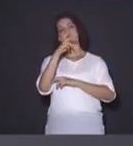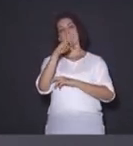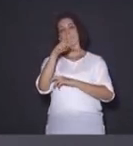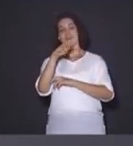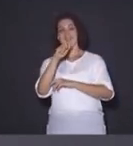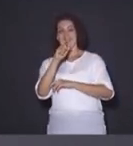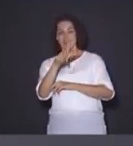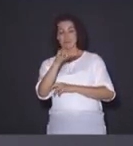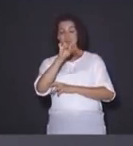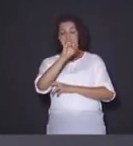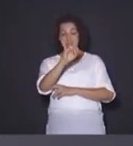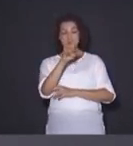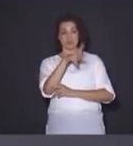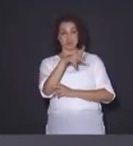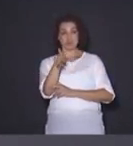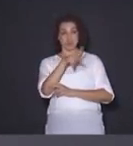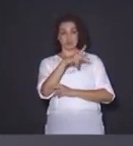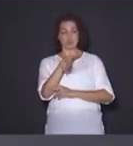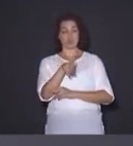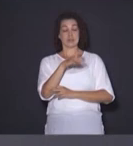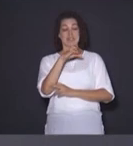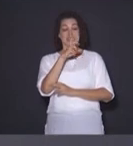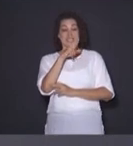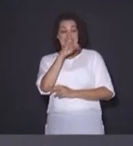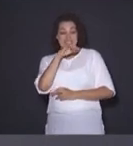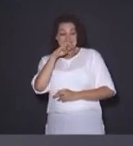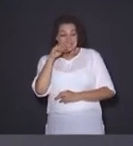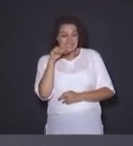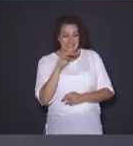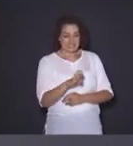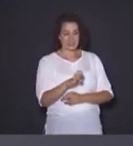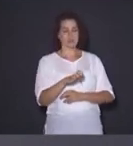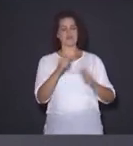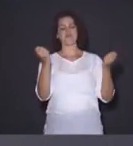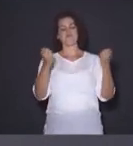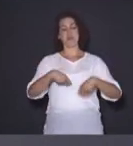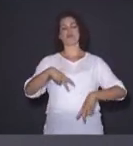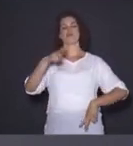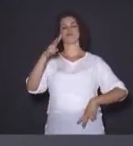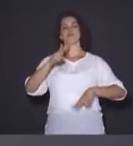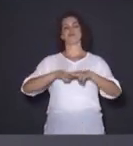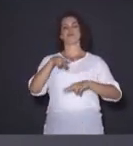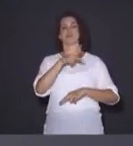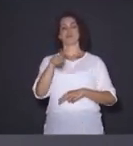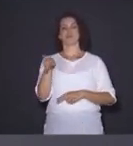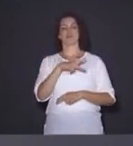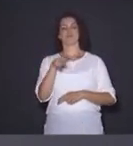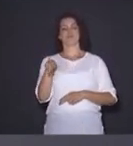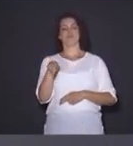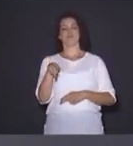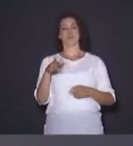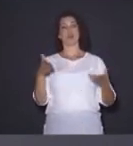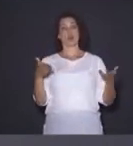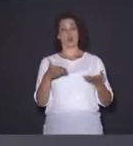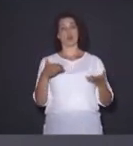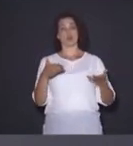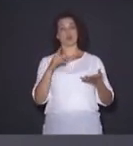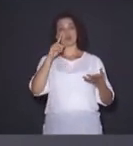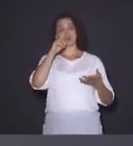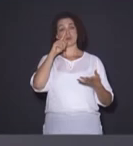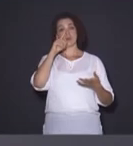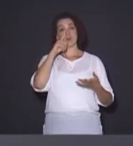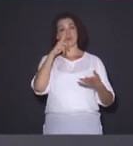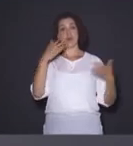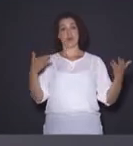crime de assédio ideológico esse professor ele pode ser preso né então hoje já é uma ameaça vocês e rejeitou no